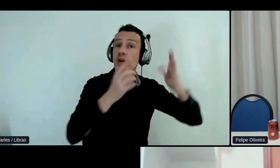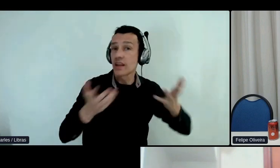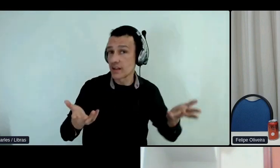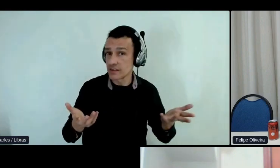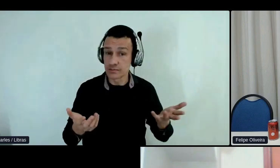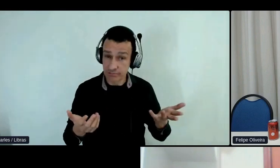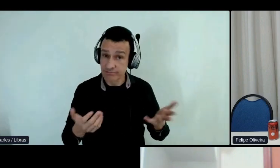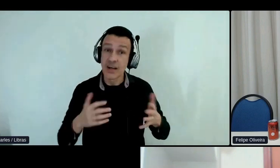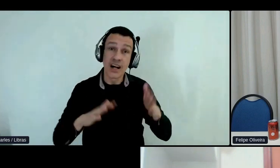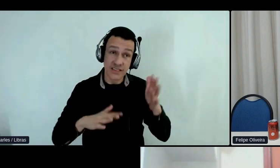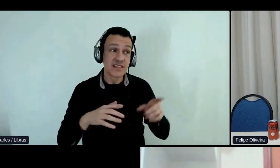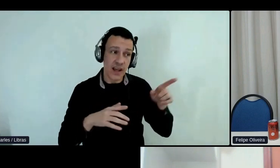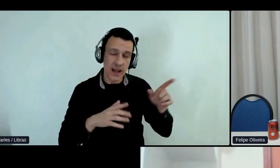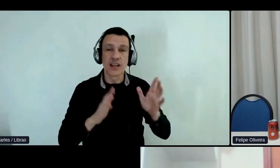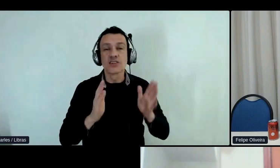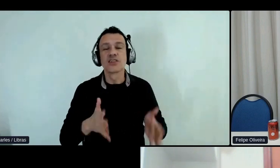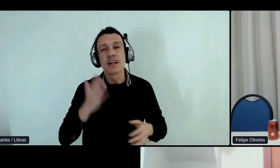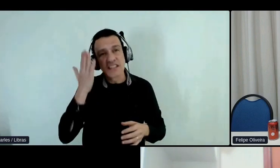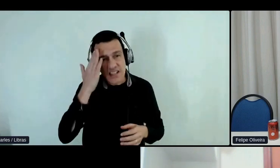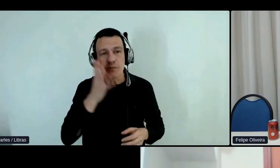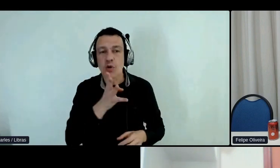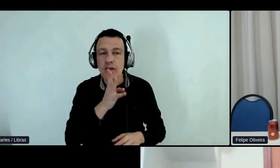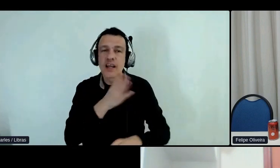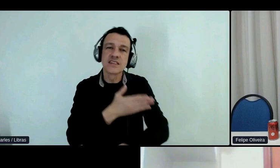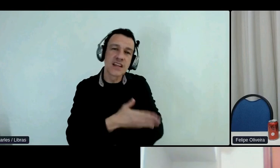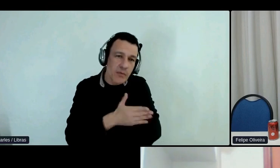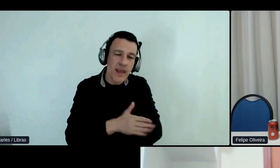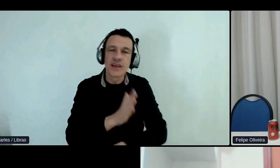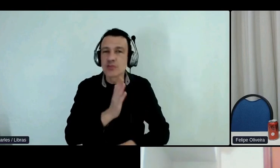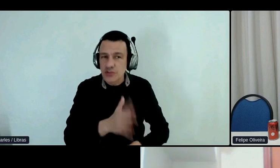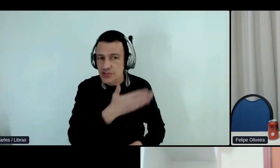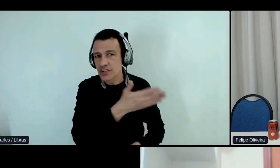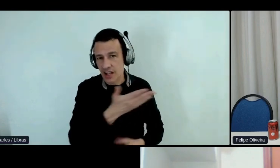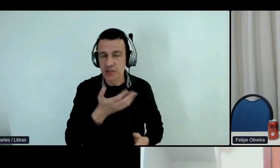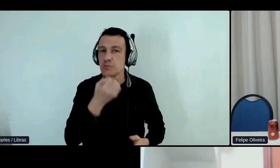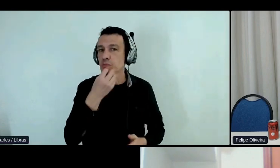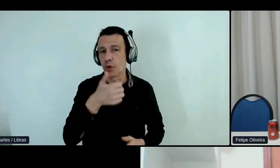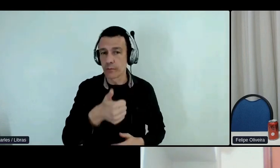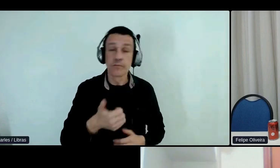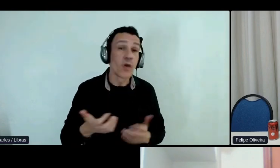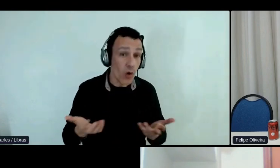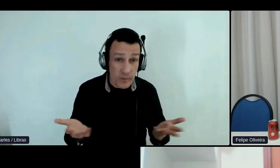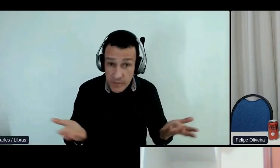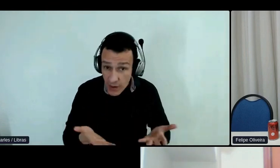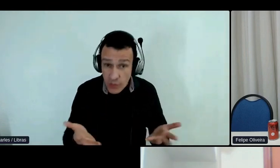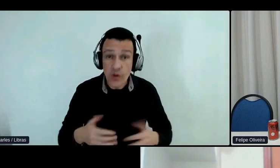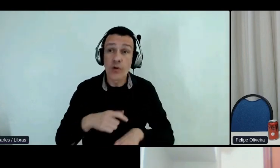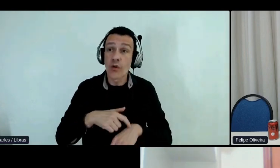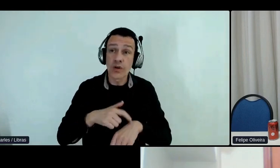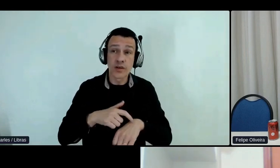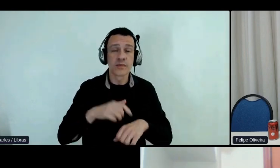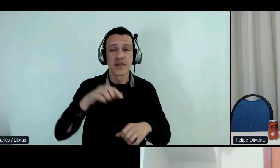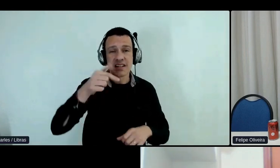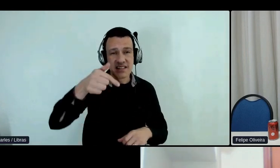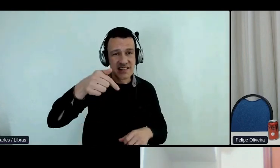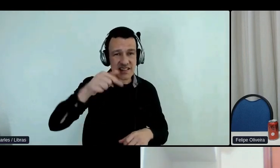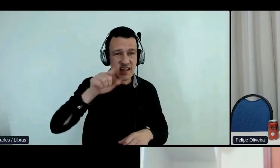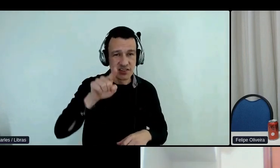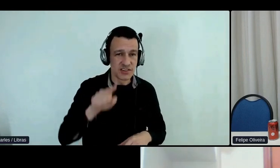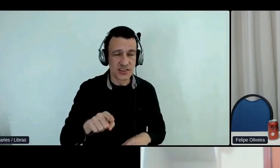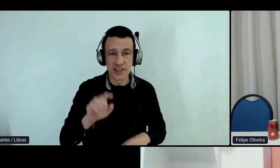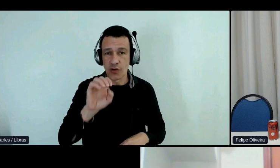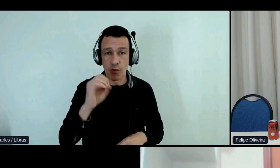Eu não sei o que a pessoa do outro lado, no RH, por exemplo, está ouvindo, né? Entra autista, o que ela processa? Né? Então é